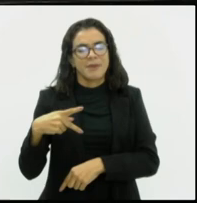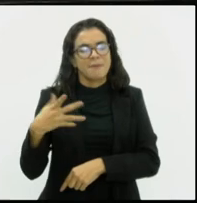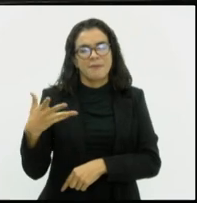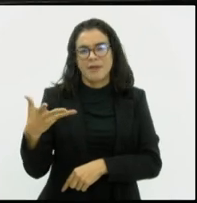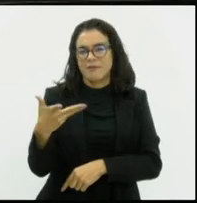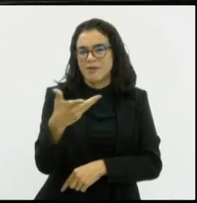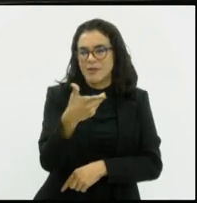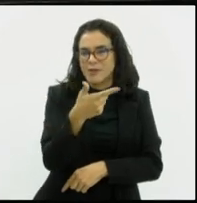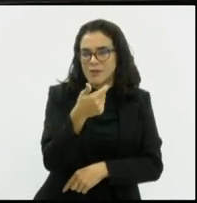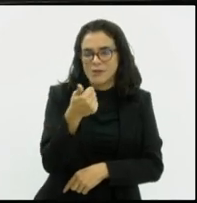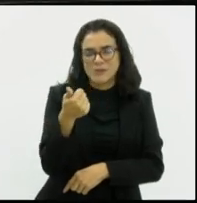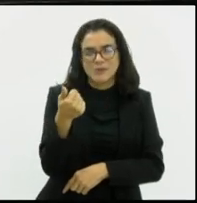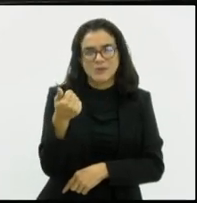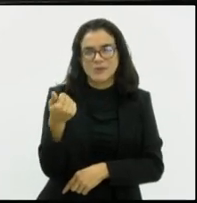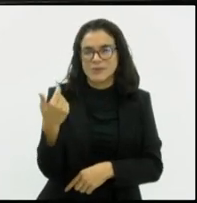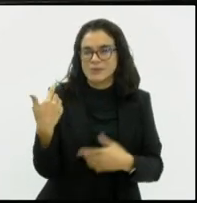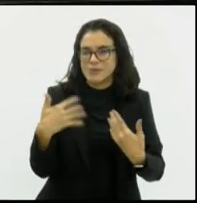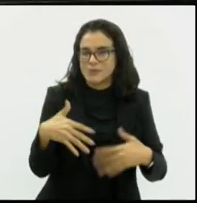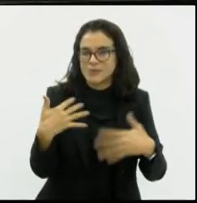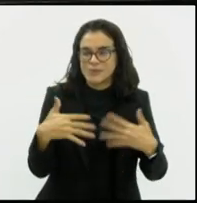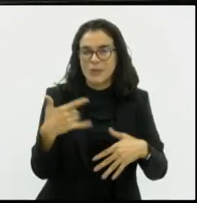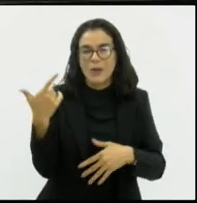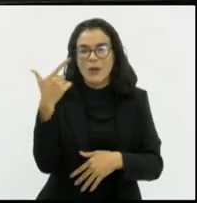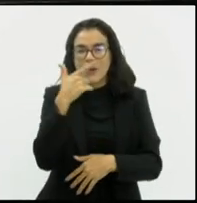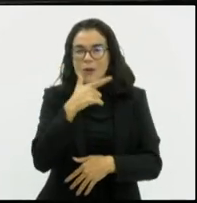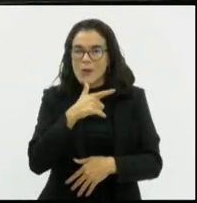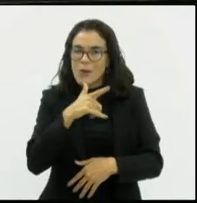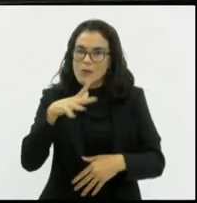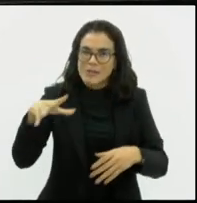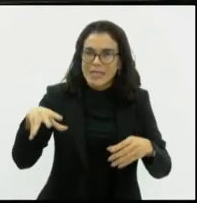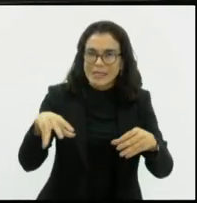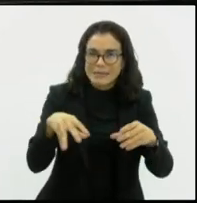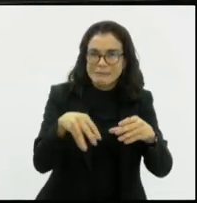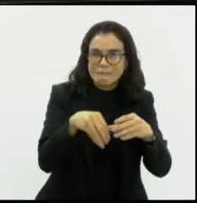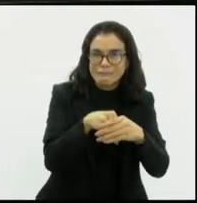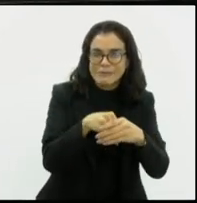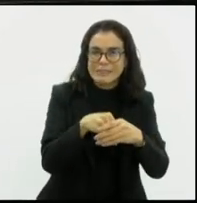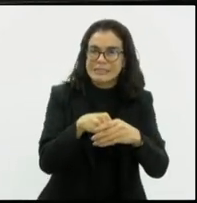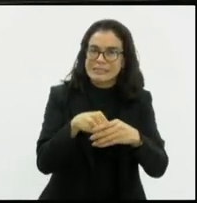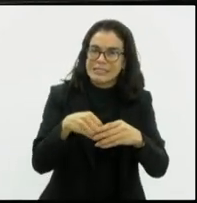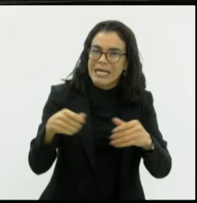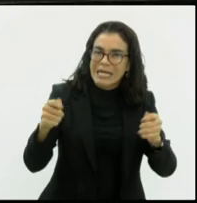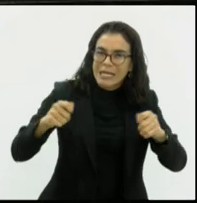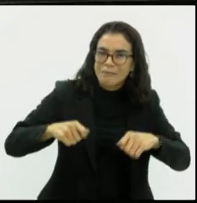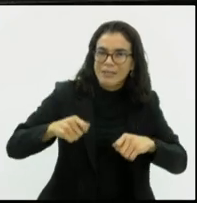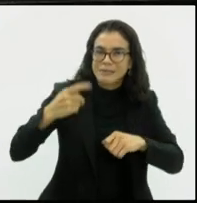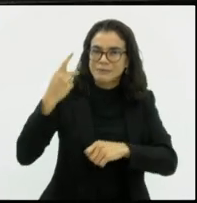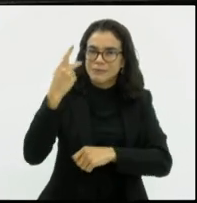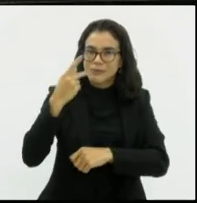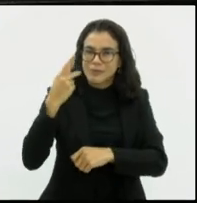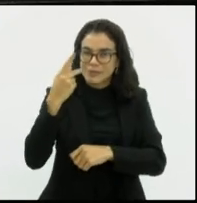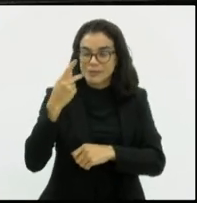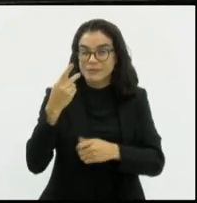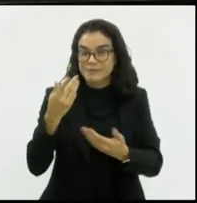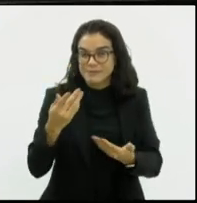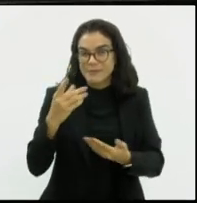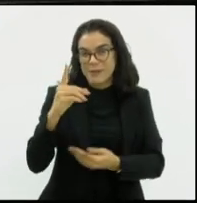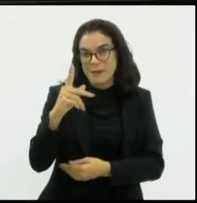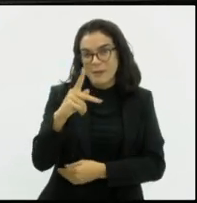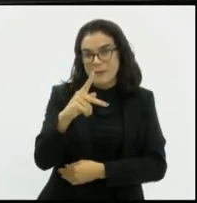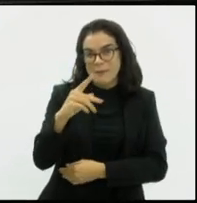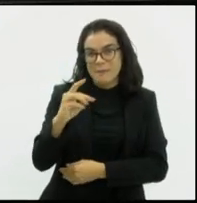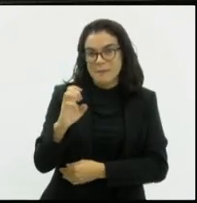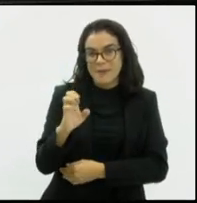maravilhoso, ímpar, consegue juntar a capacidade legislativa com a doçura em ser humano. Então, Pedro, eu tenho muito